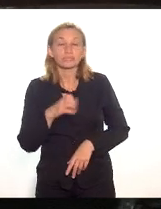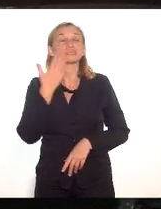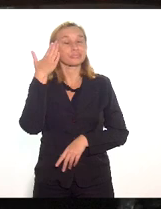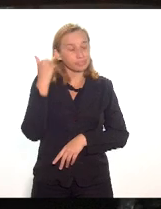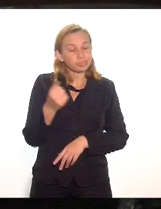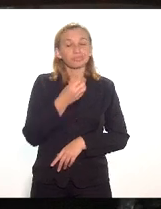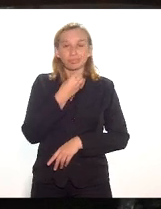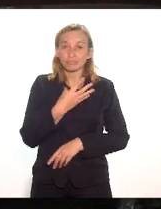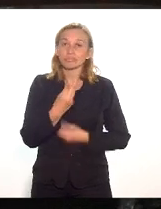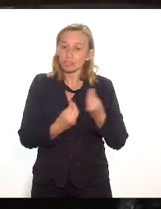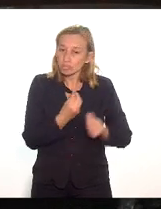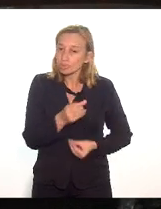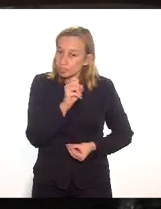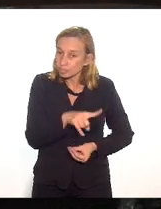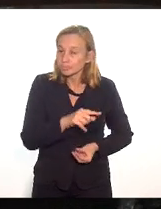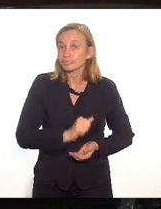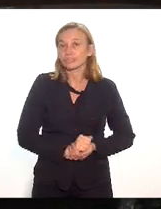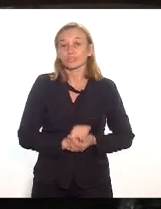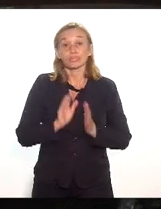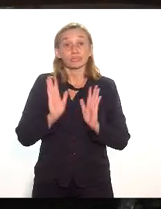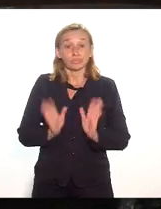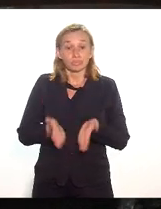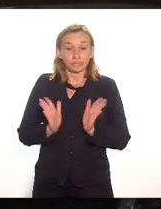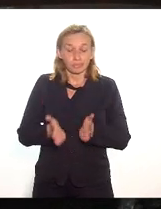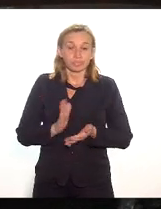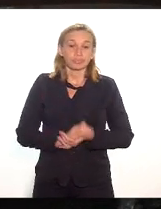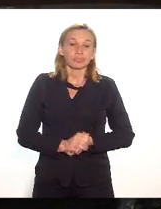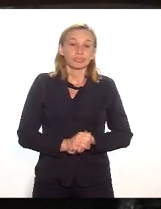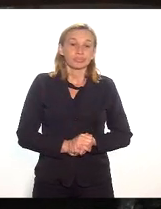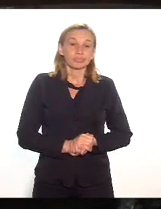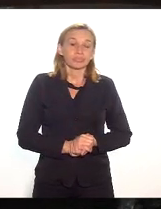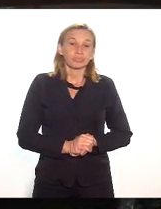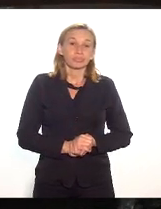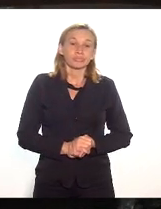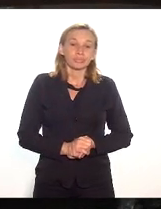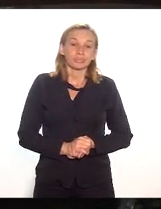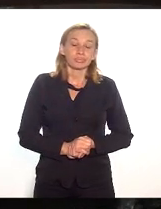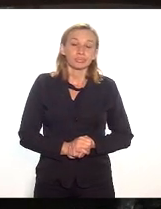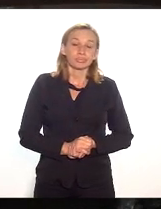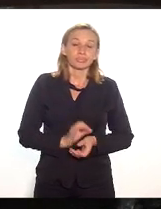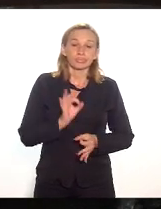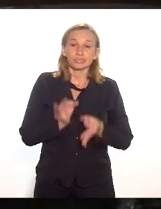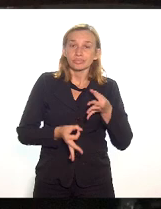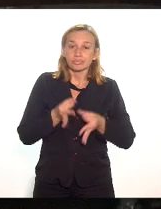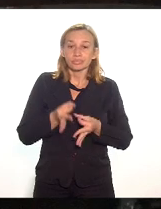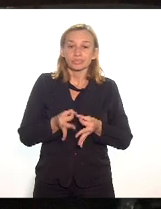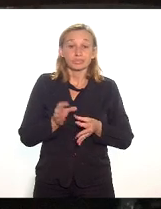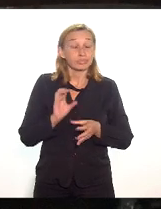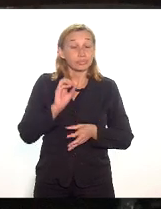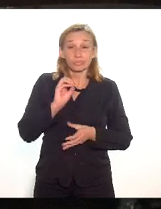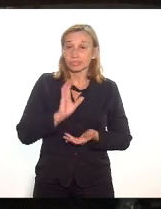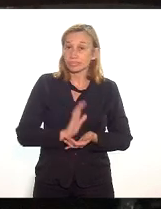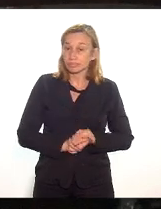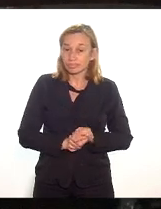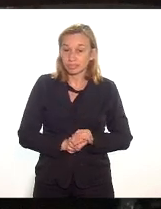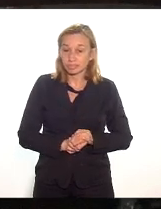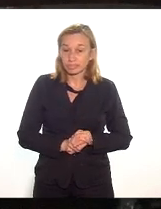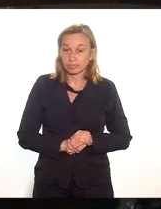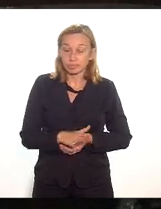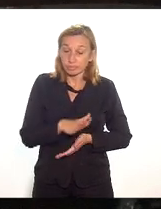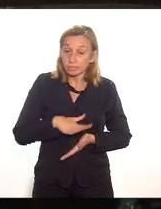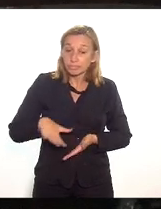muito bem. A concessão hoje de parte da AP5 é justamente dizendo que